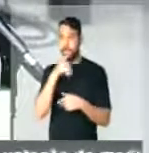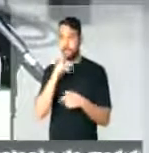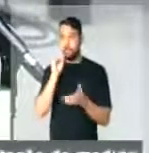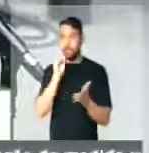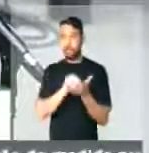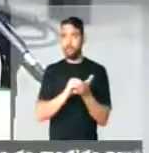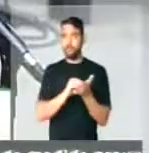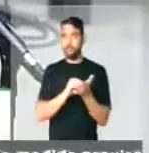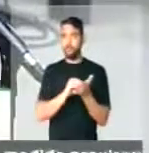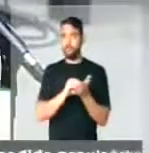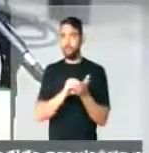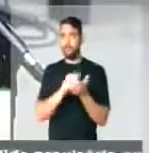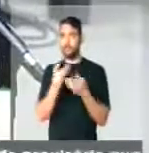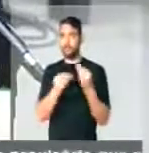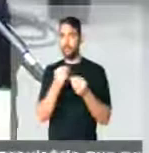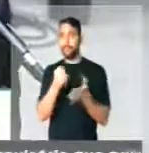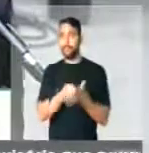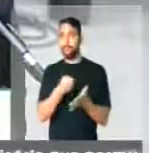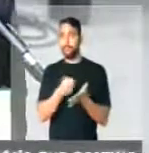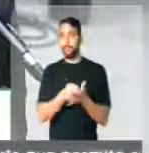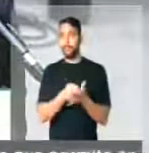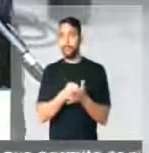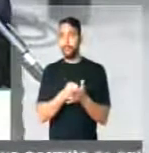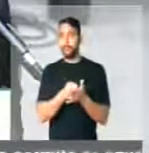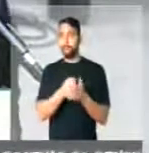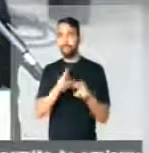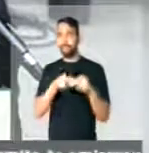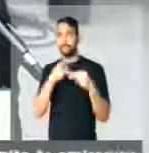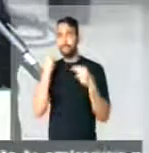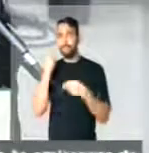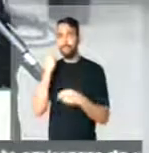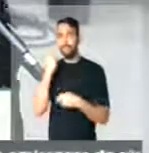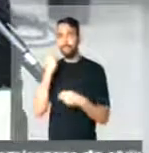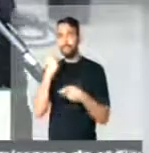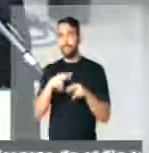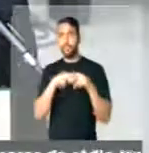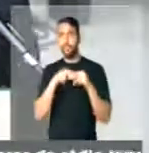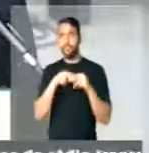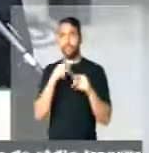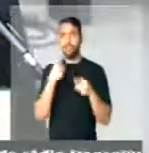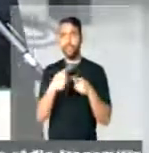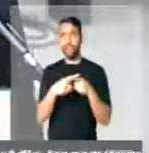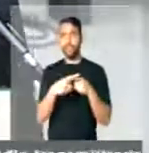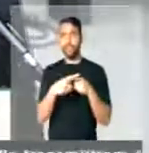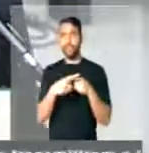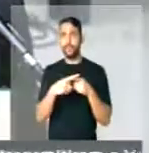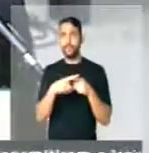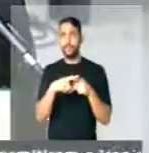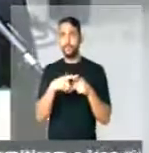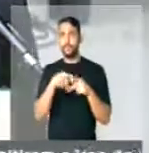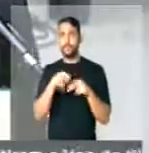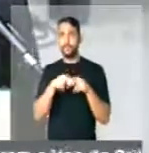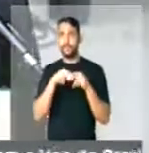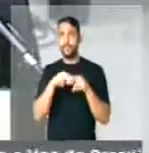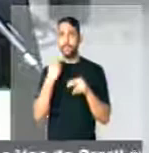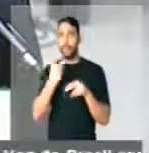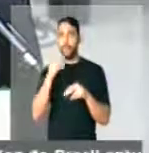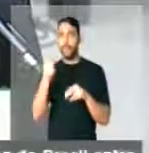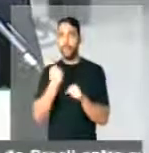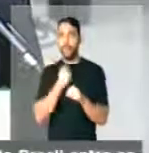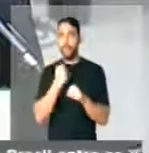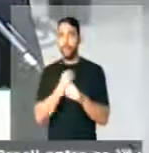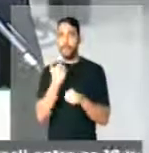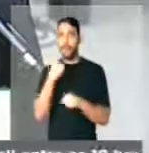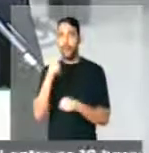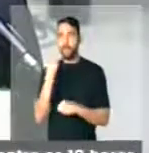colocar como condição necessária a pavimentação, o custo da obra, claro que você não terá